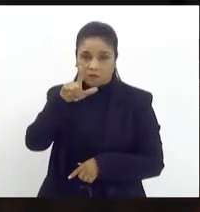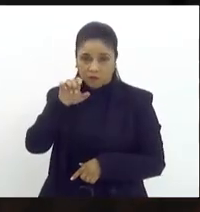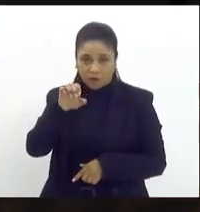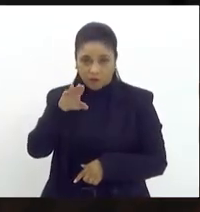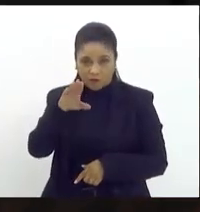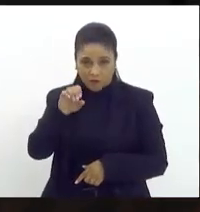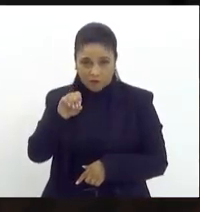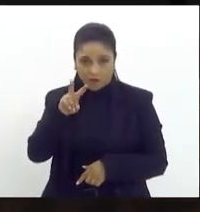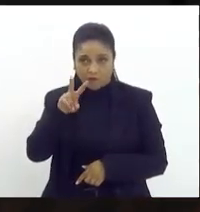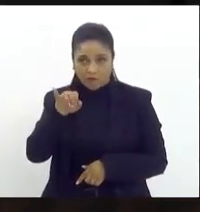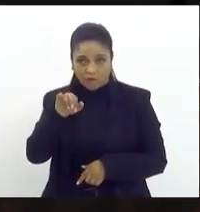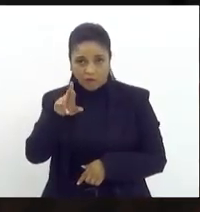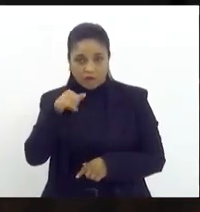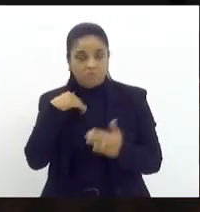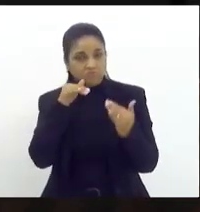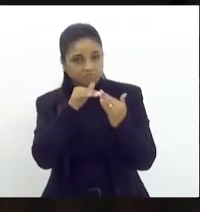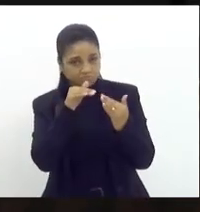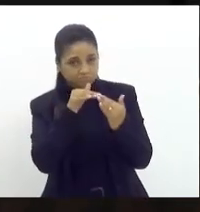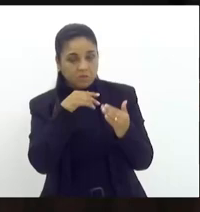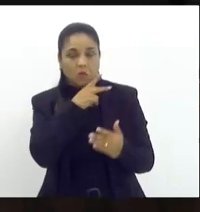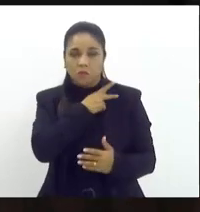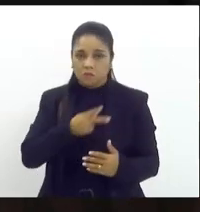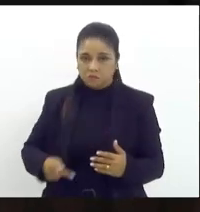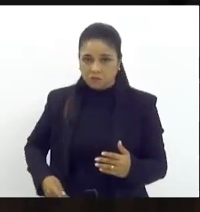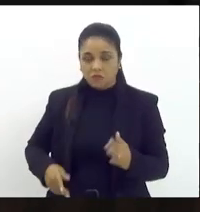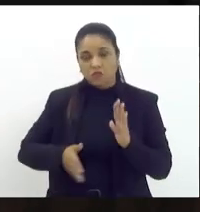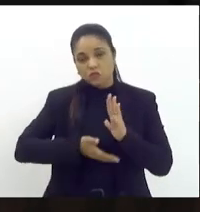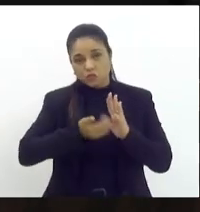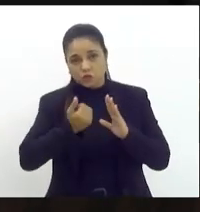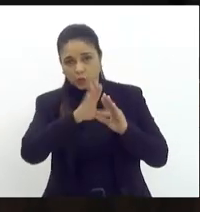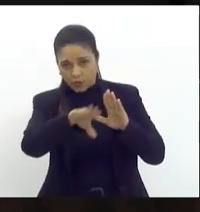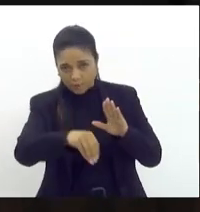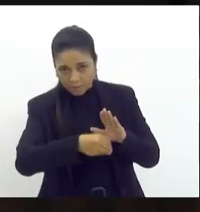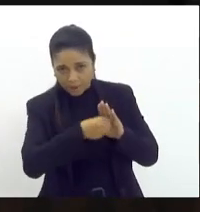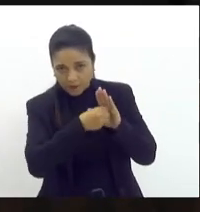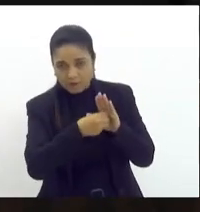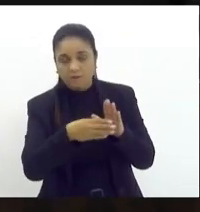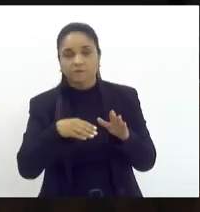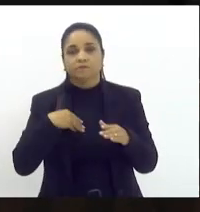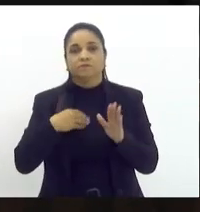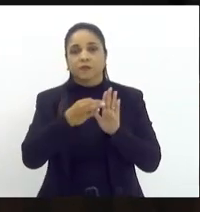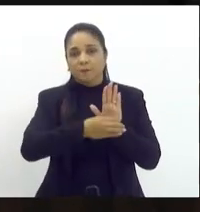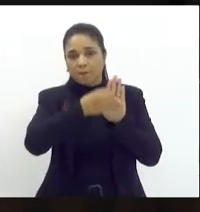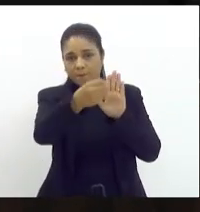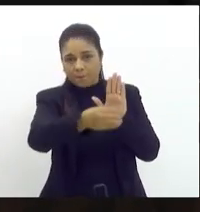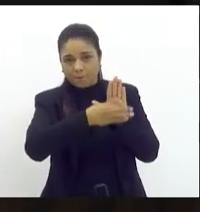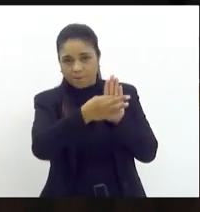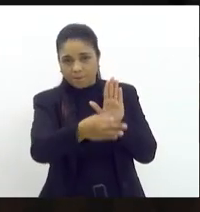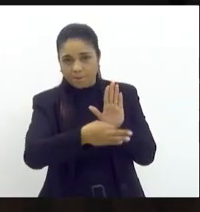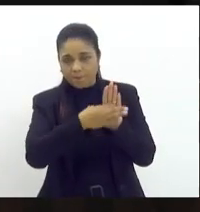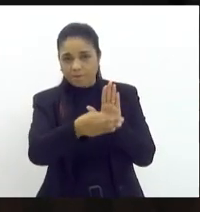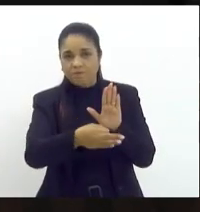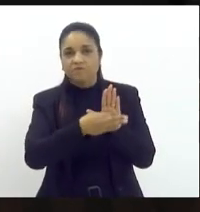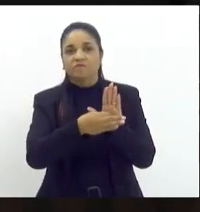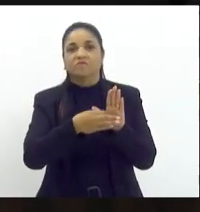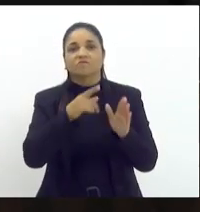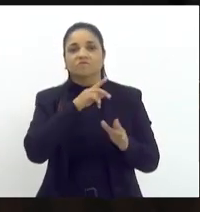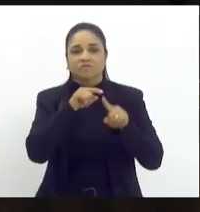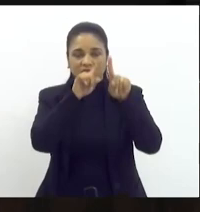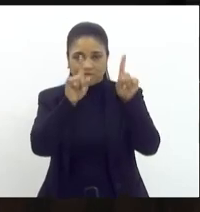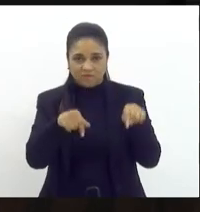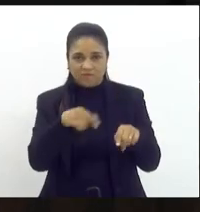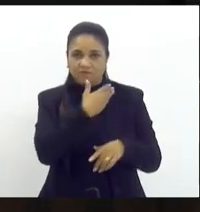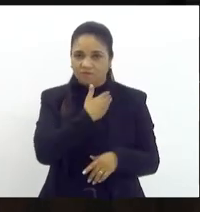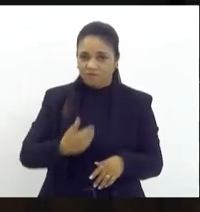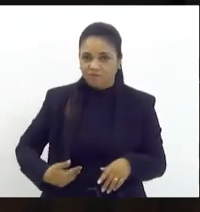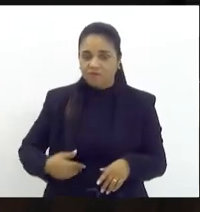com o autor e com a presidência retirou as emendas para emitir parecer pela comissão de servidores públicos deputada